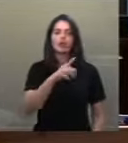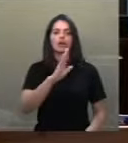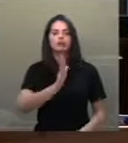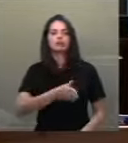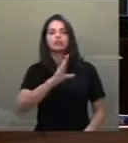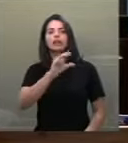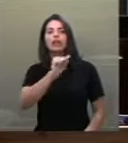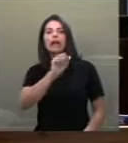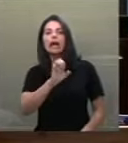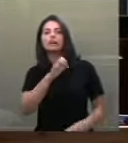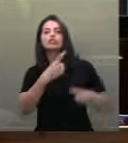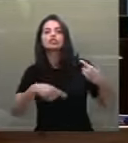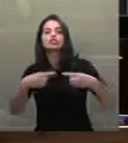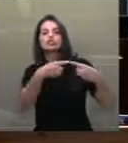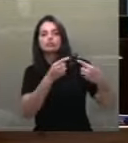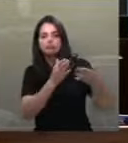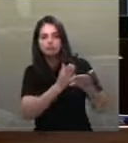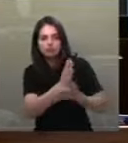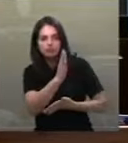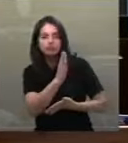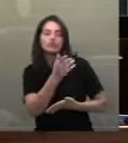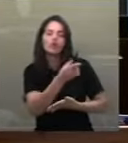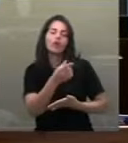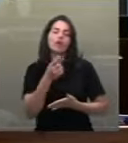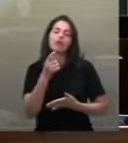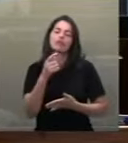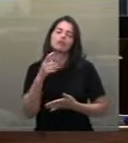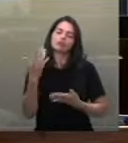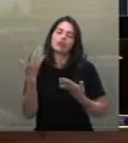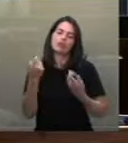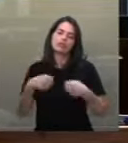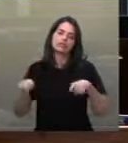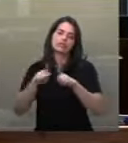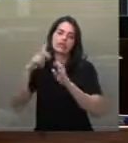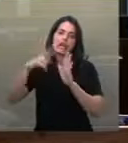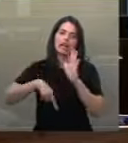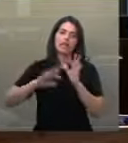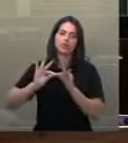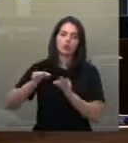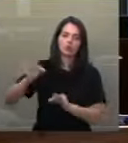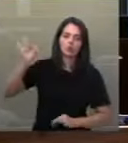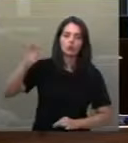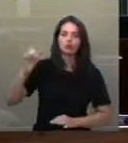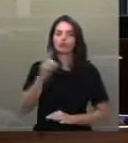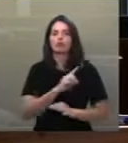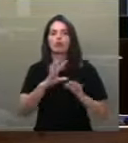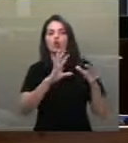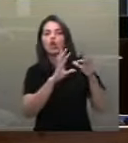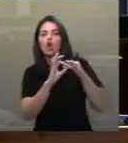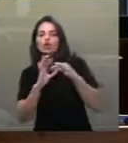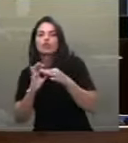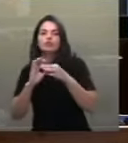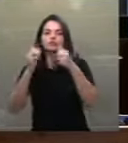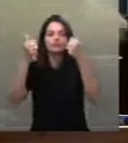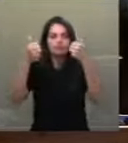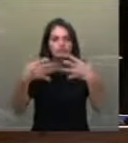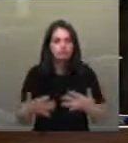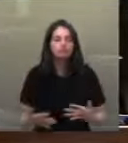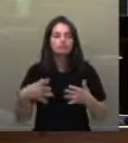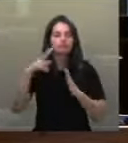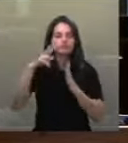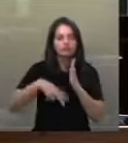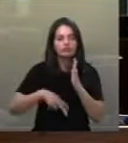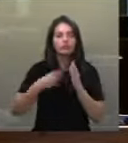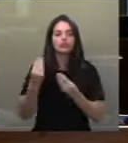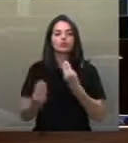motivo pelo qual, por economia processual, nos limitaremos neste relatório a apresentar o contexto que se busca enfrentar, bem como discorrer sobre a